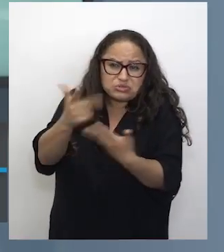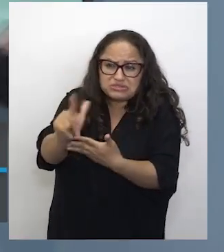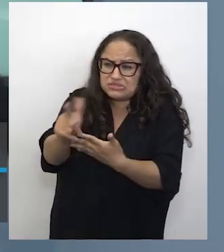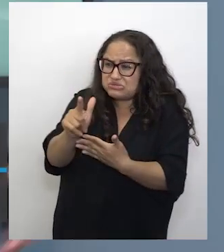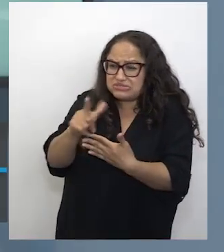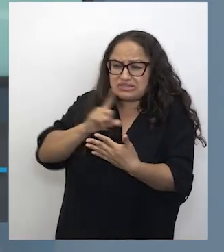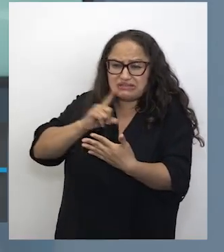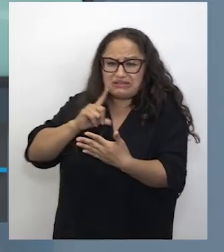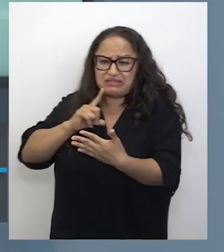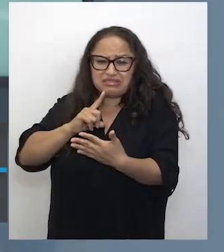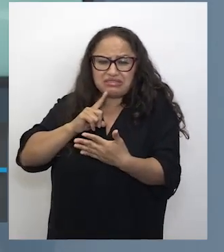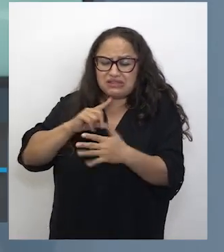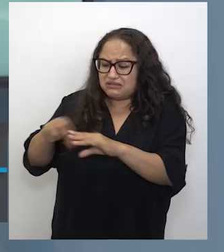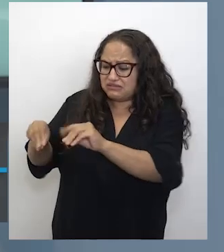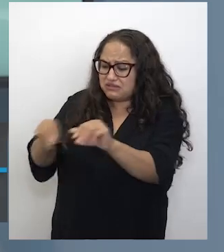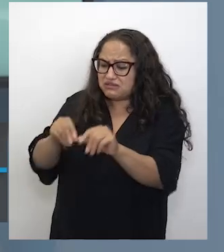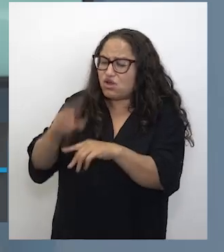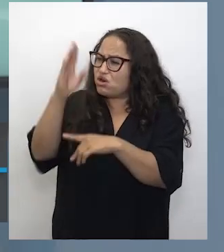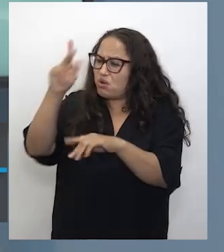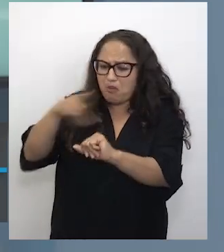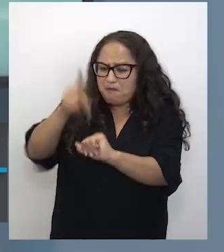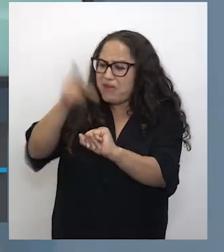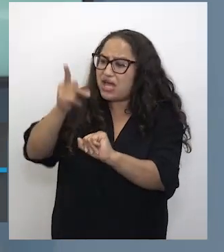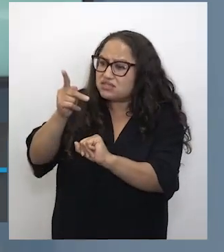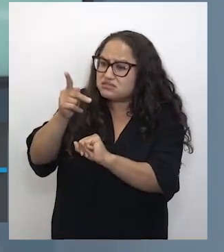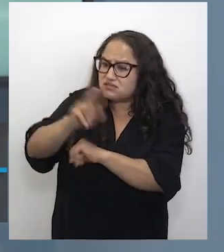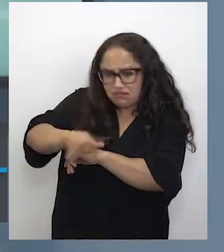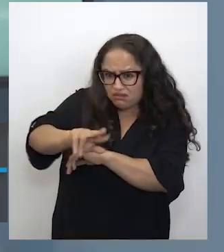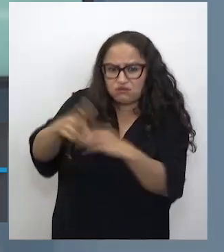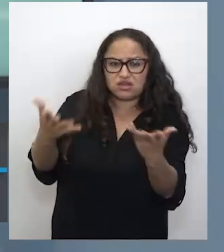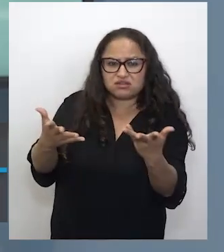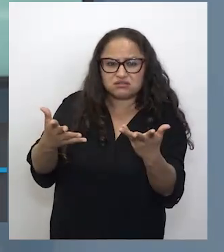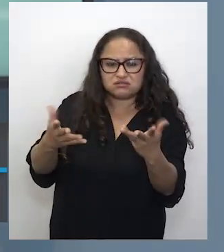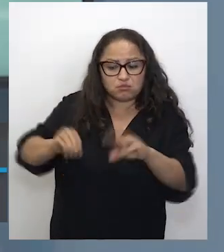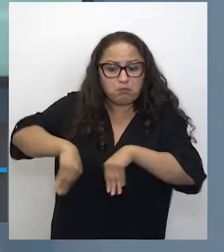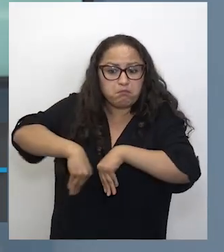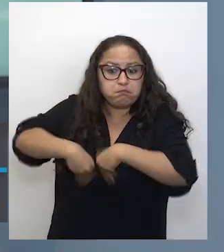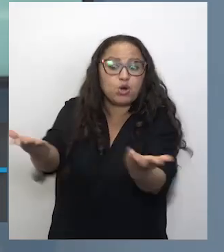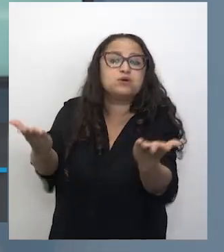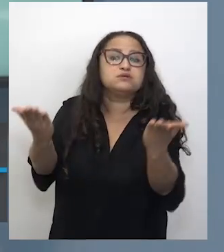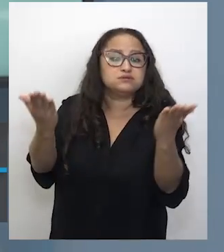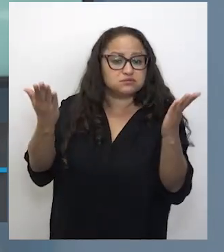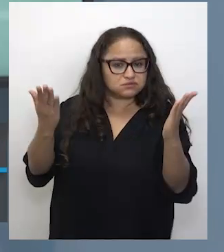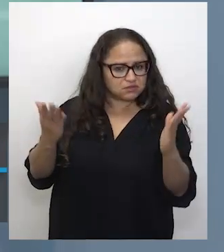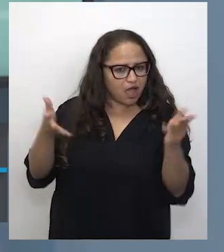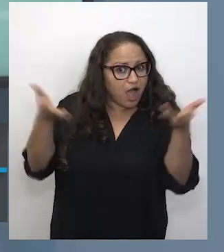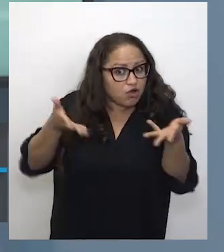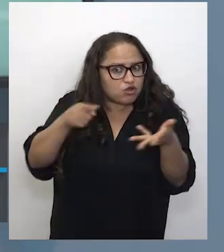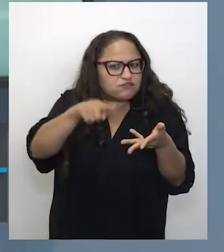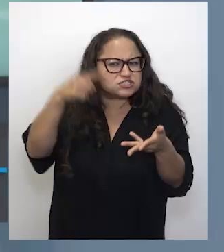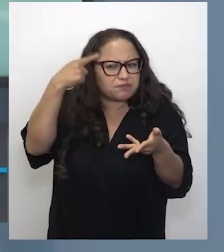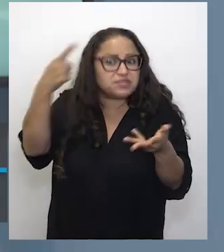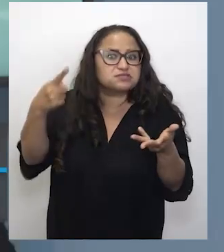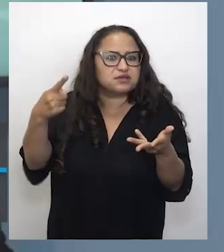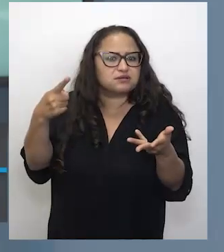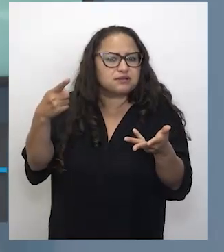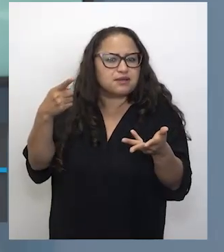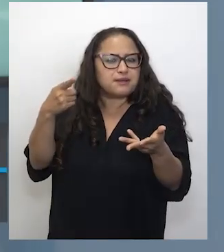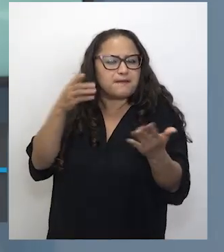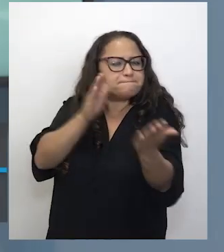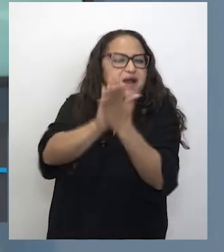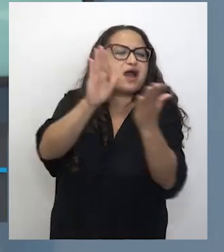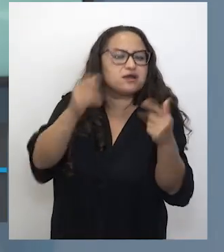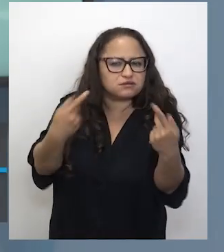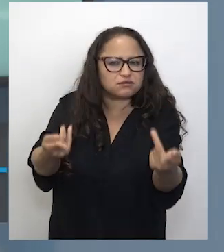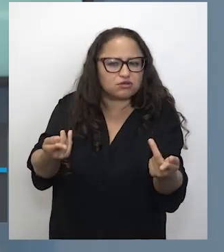cultura, tem a ver só com território, é um país, não é? Se a gente jogou essa pergunta, nem é para você pensar assim muito. Se de bate pronto, o que é o